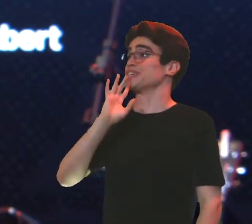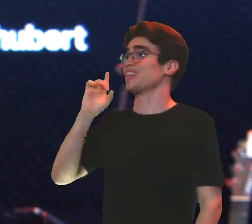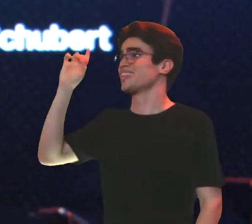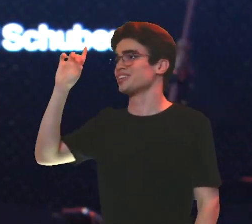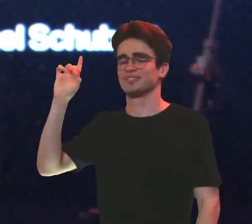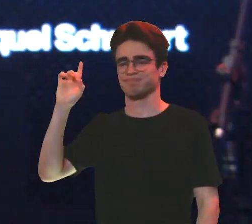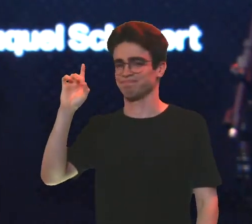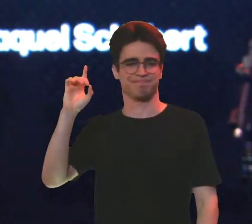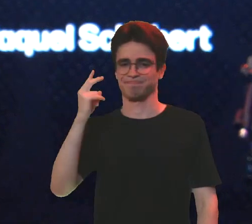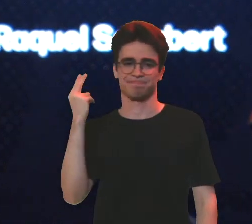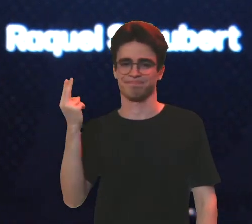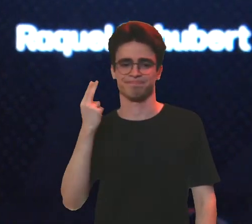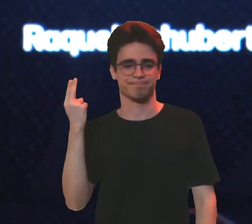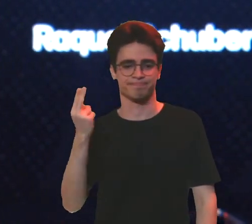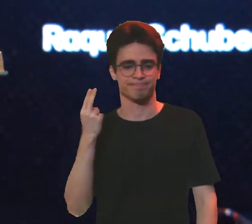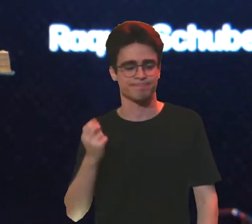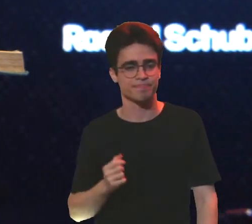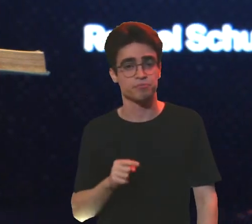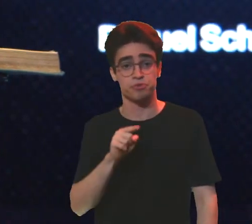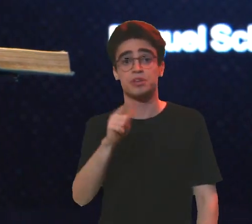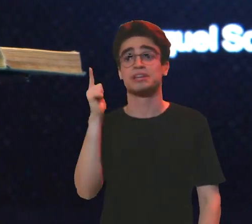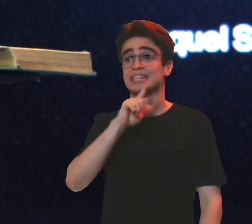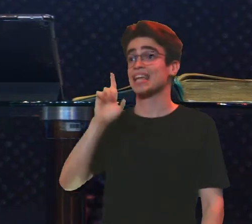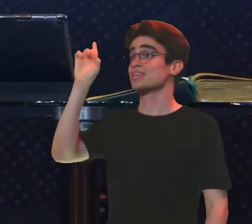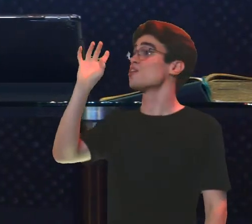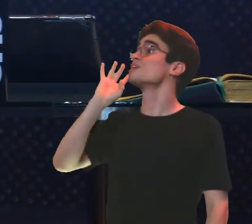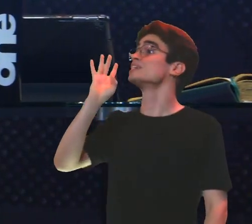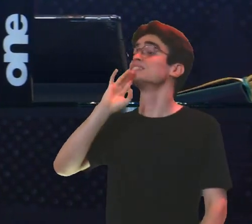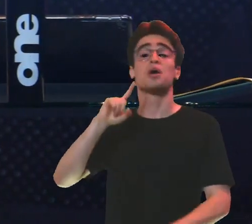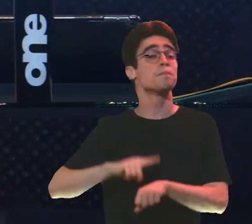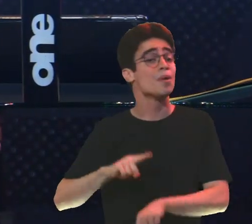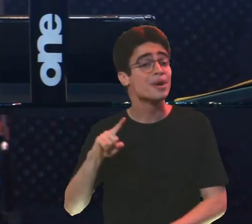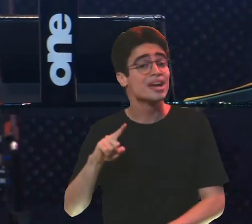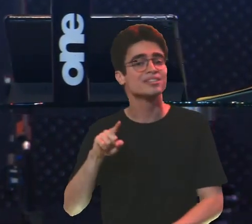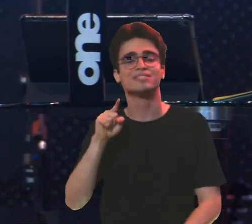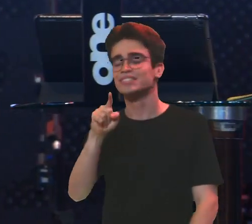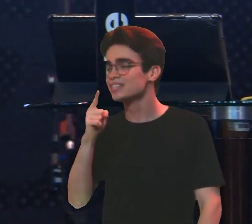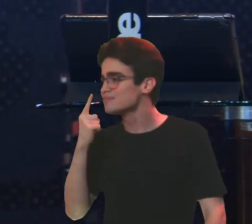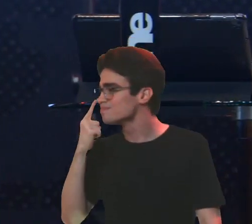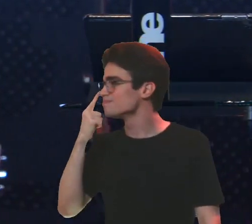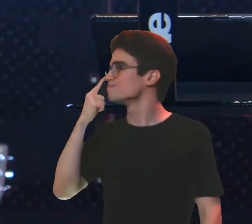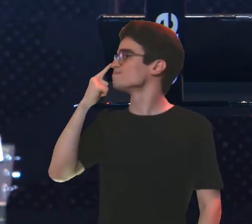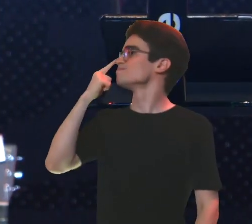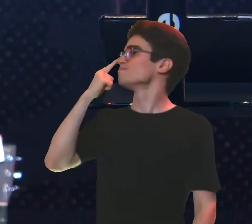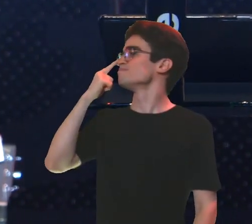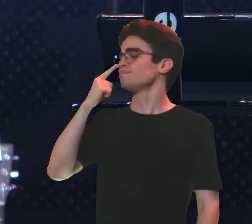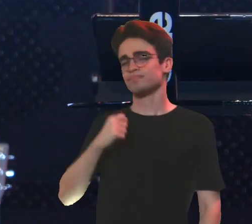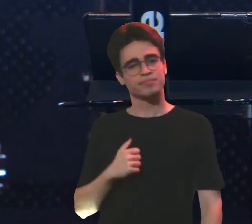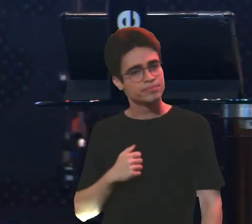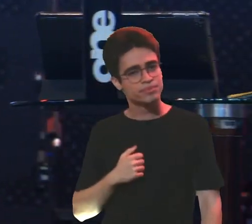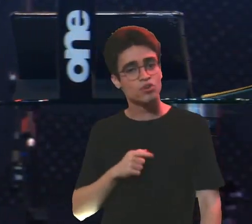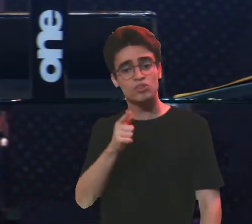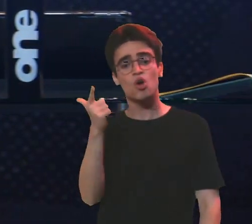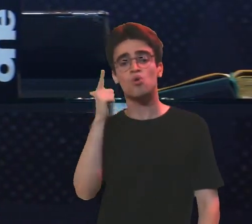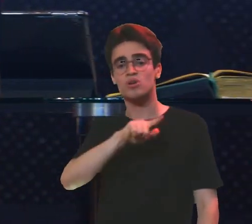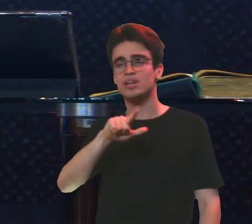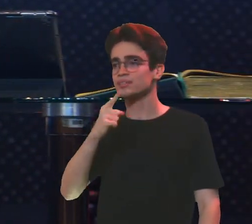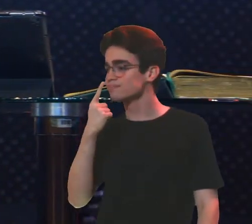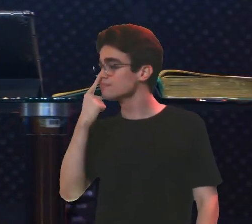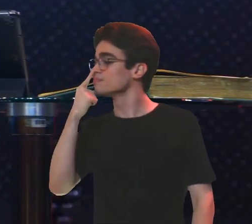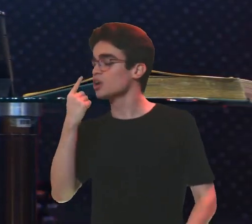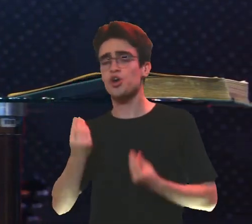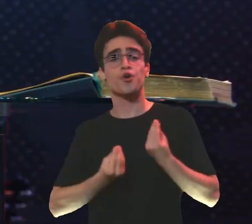Deus. Você vai conhecer a Deus quando você tiver intimidade com Ele. Sabe como que você tem intimidade com